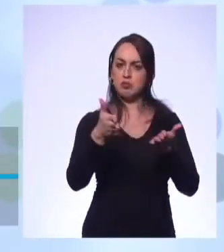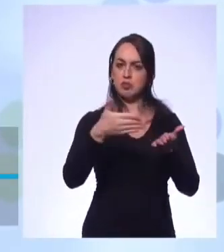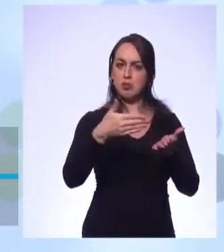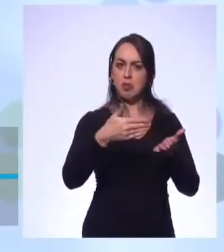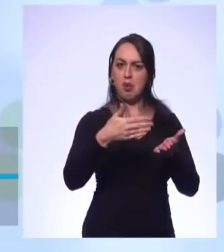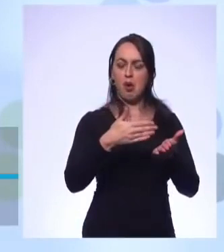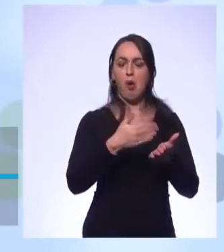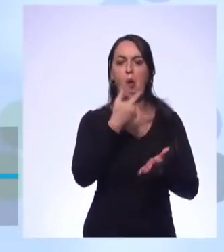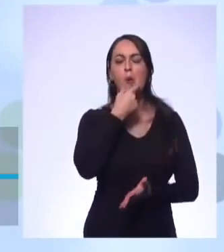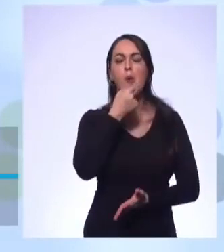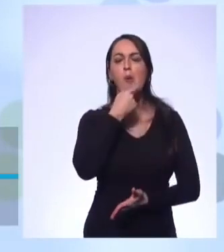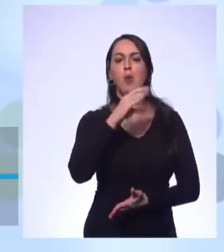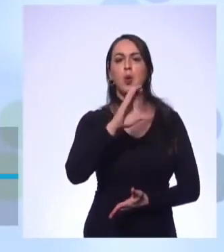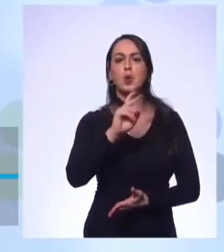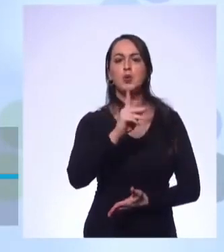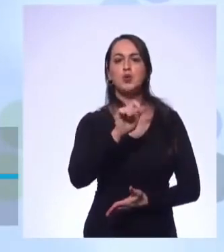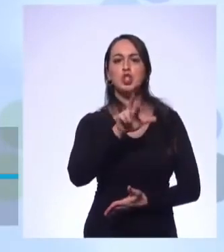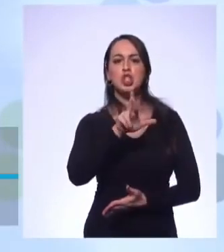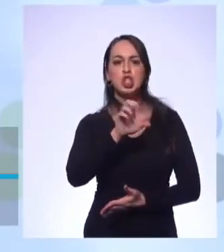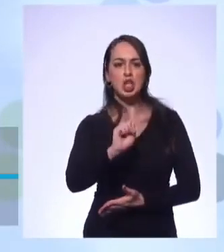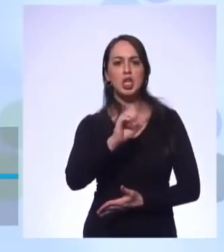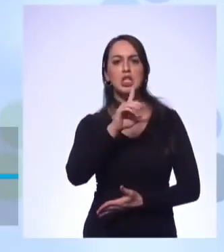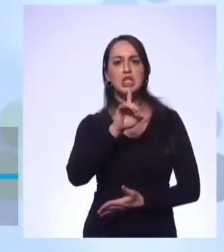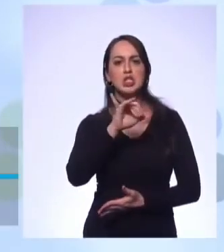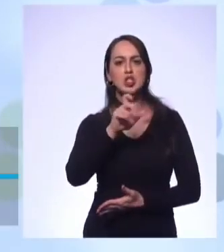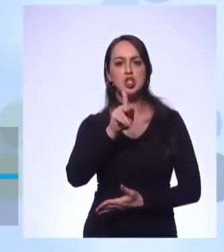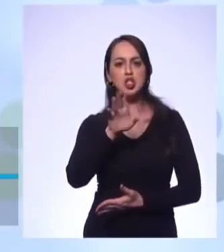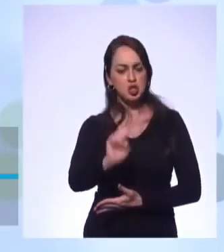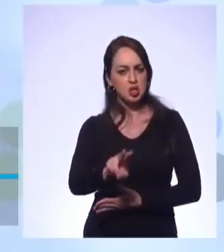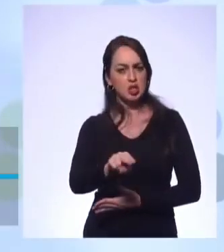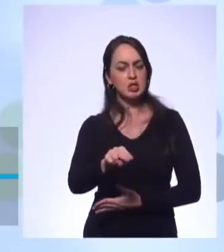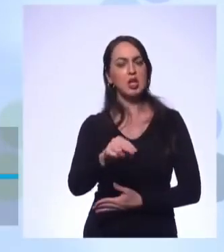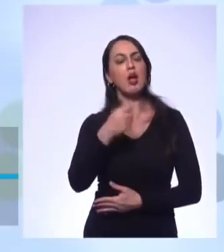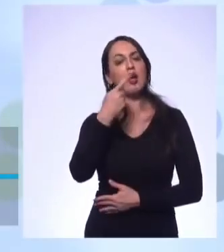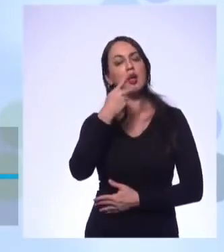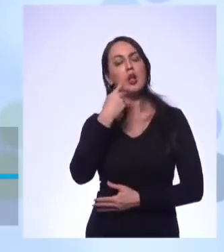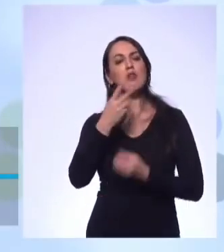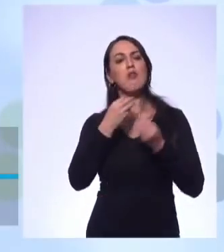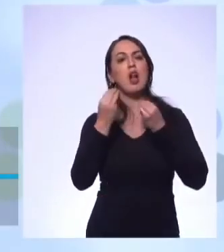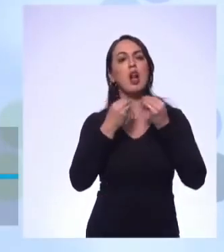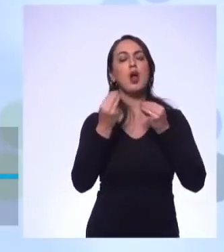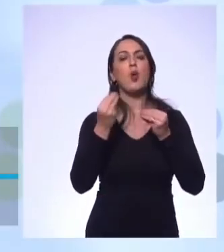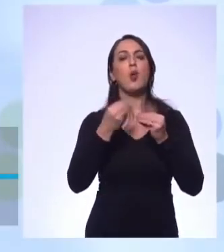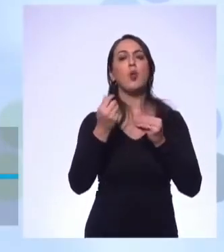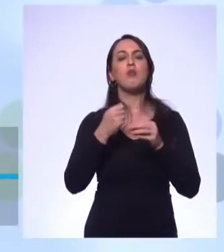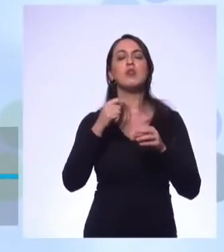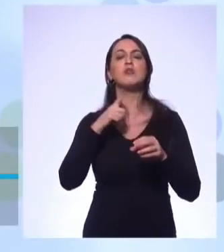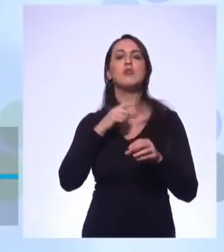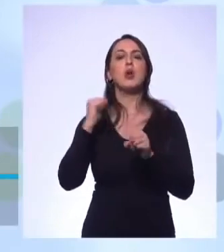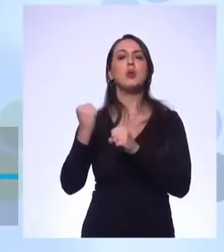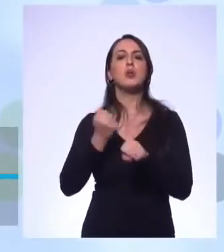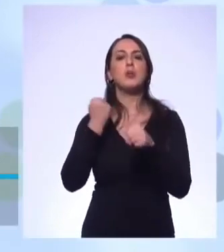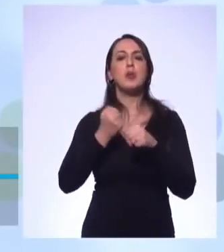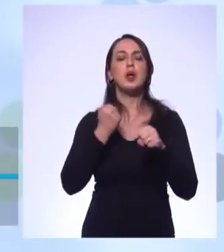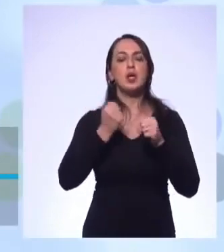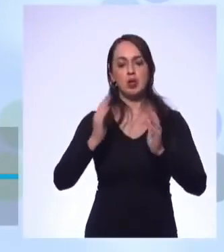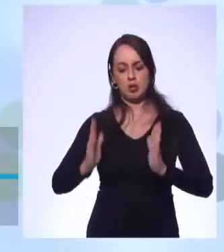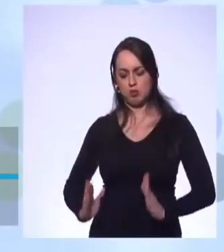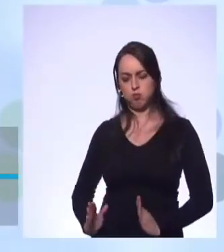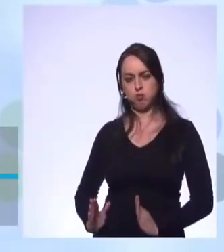alguns exemplos de como eram as chaminés limpas. As chaminés limpas eram no século XIX. As pessoas